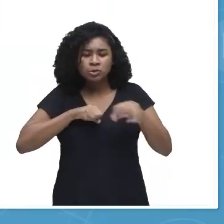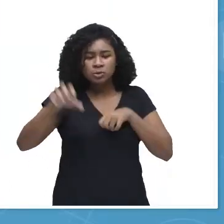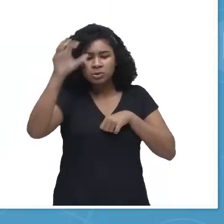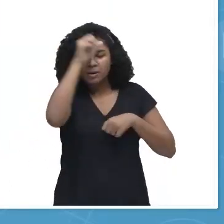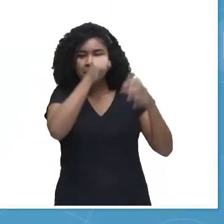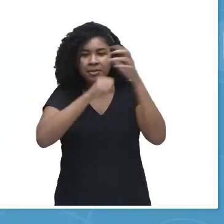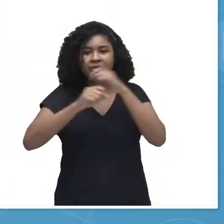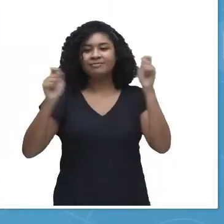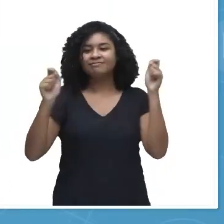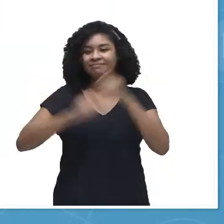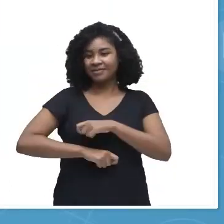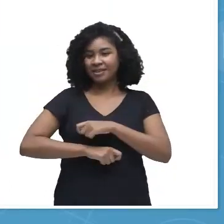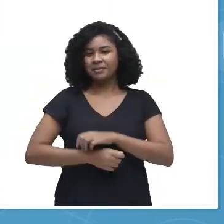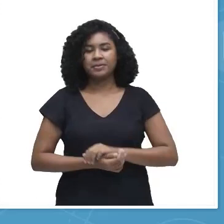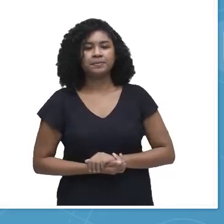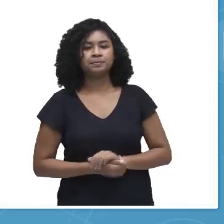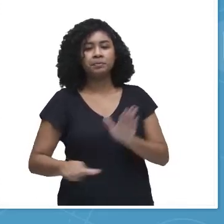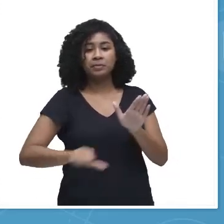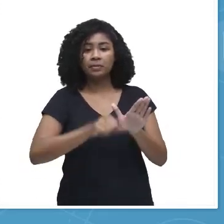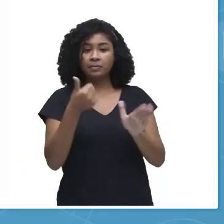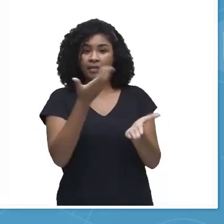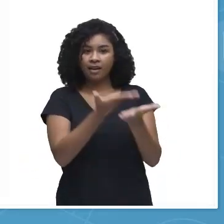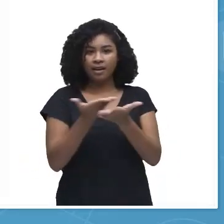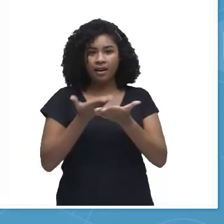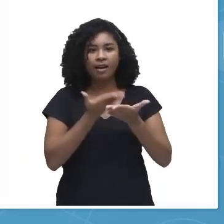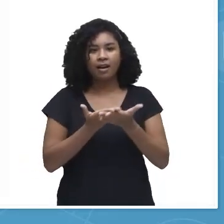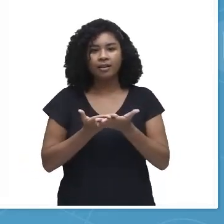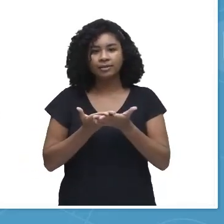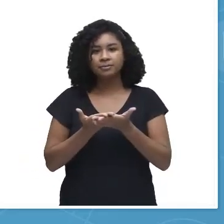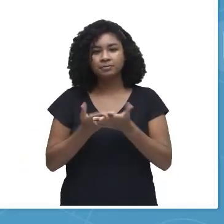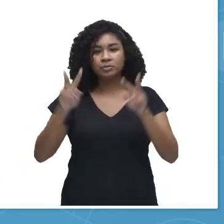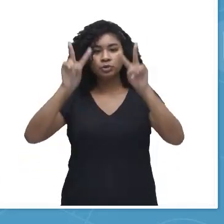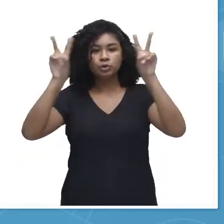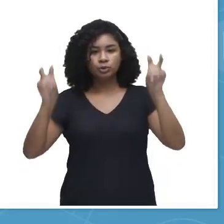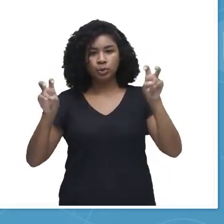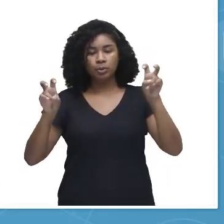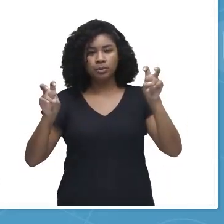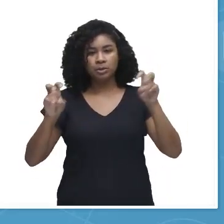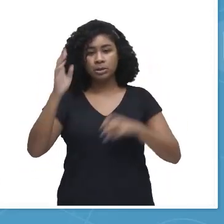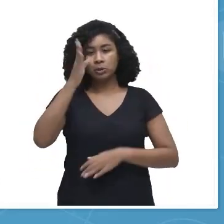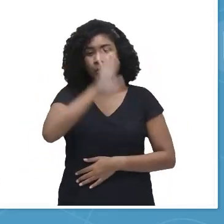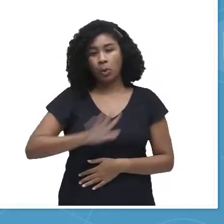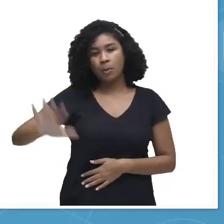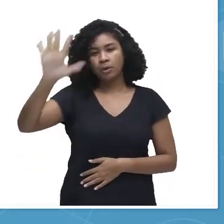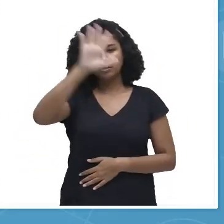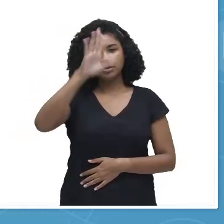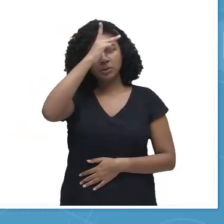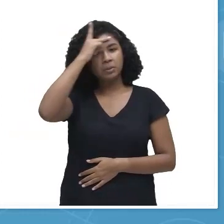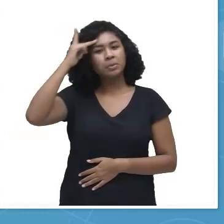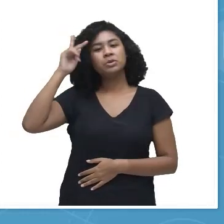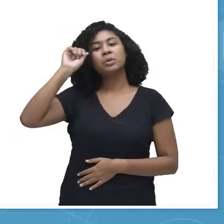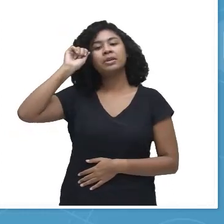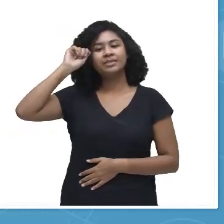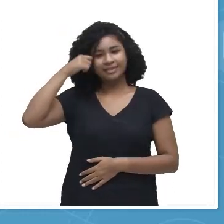dela. A primeira aula que a gente vai trabalhar é o negro no Brasil. O negro ao longo da história.